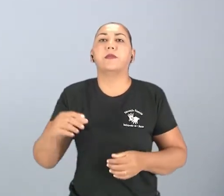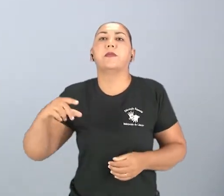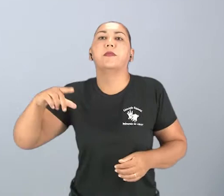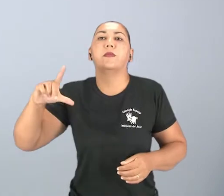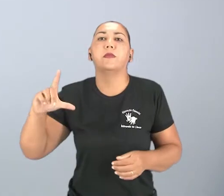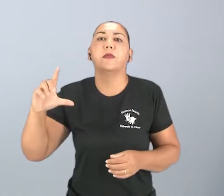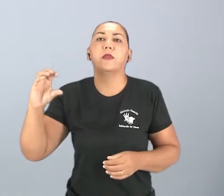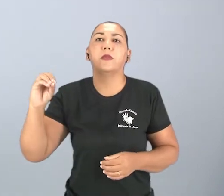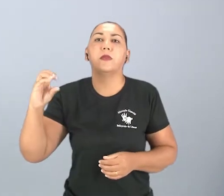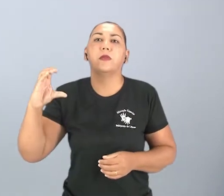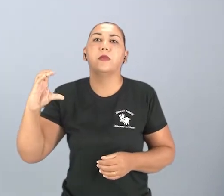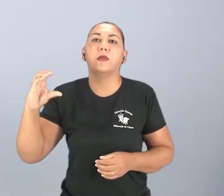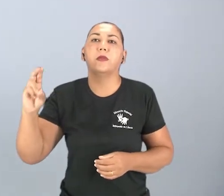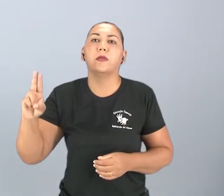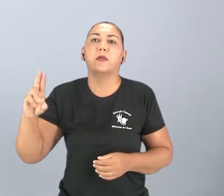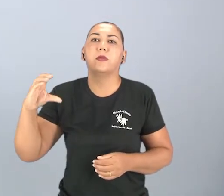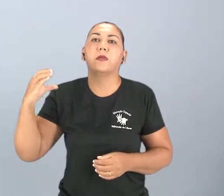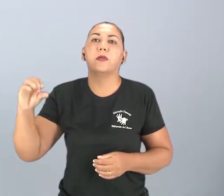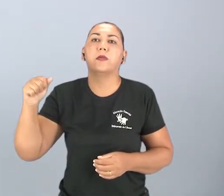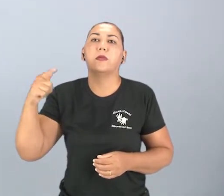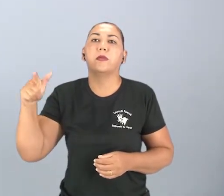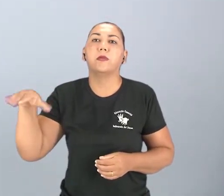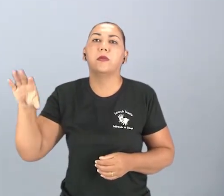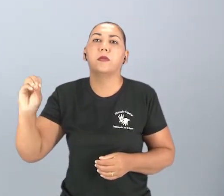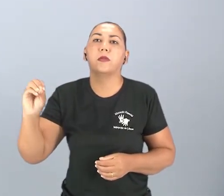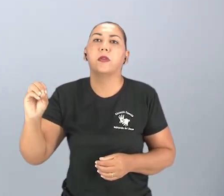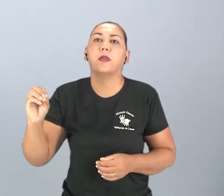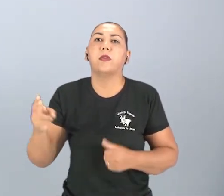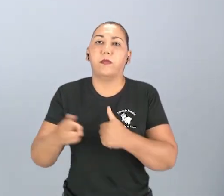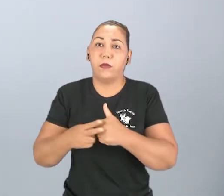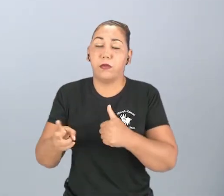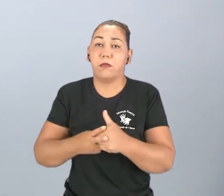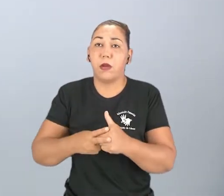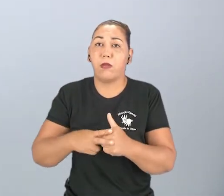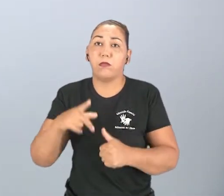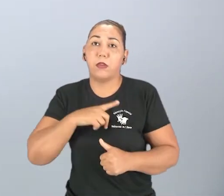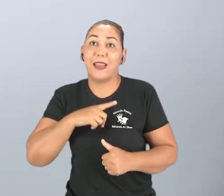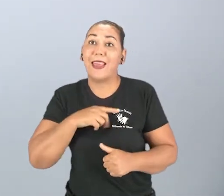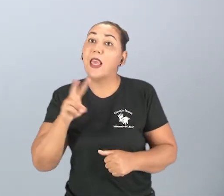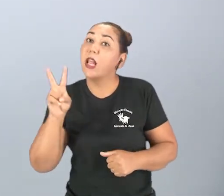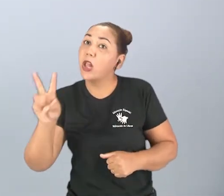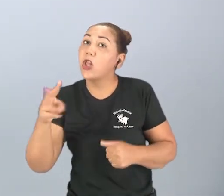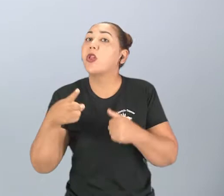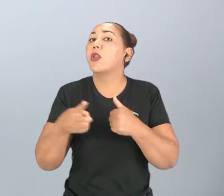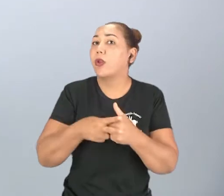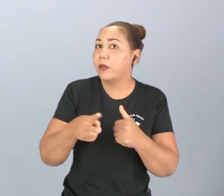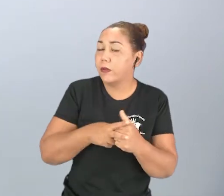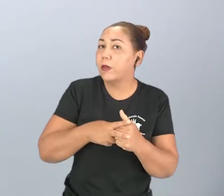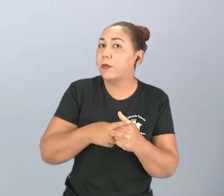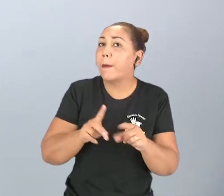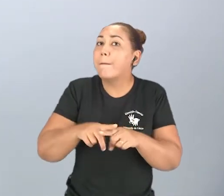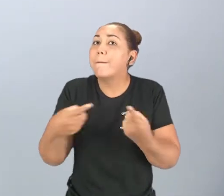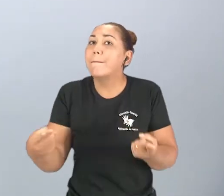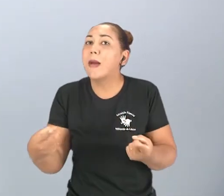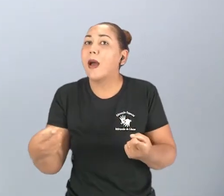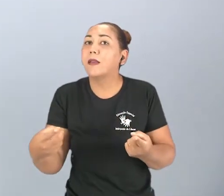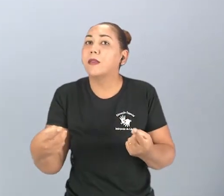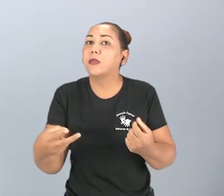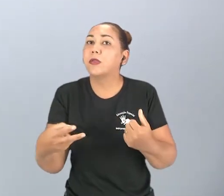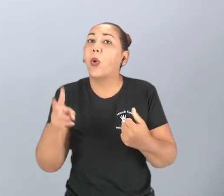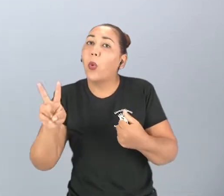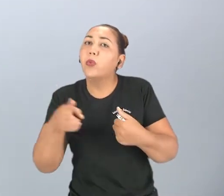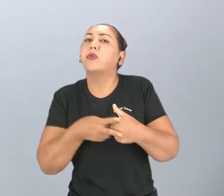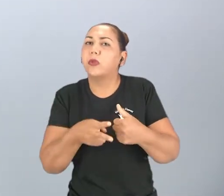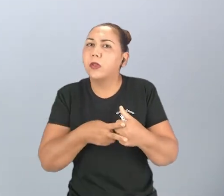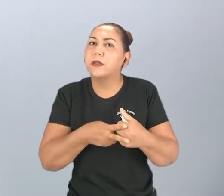A locução verbal acontece quando nós tivermos dois verbos, mas esses dois verbos representam só um. Então, mesmo